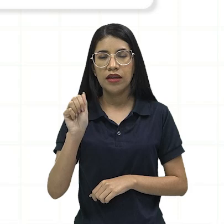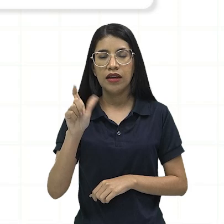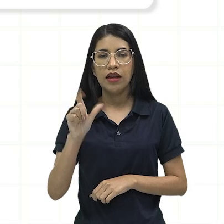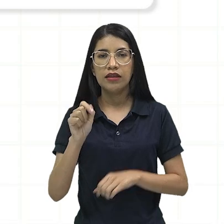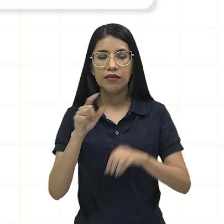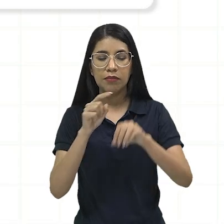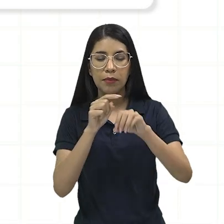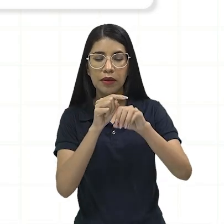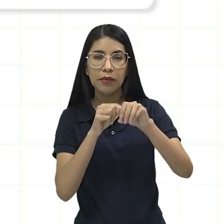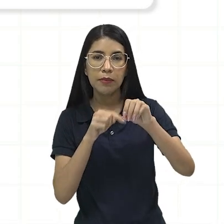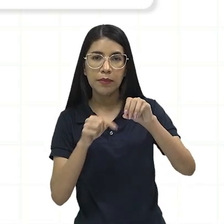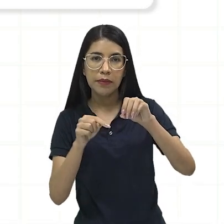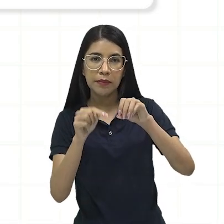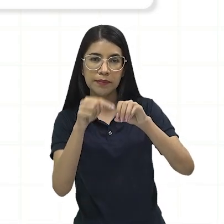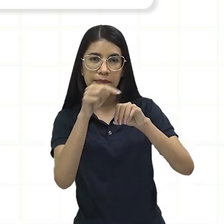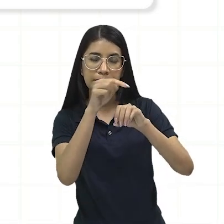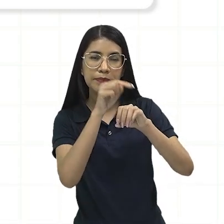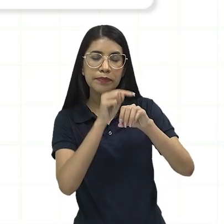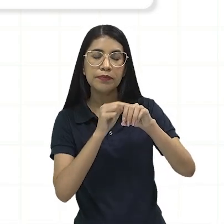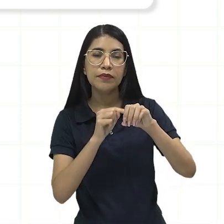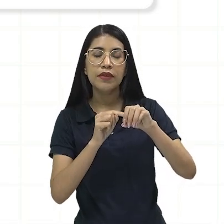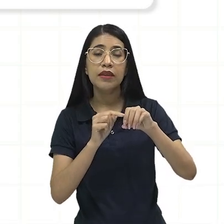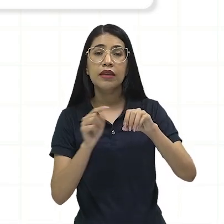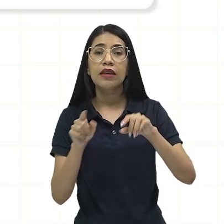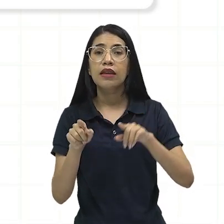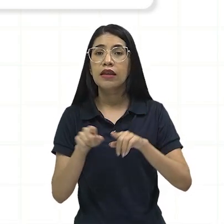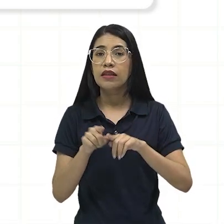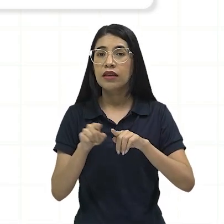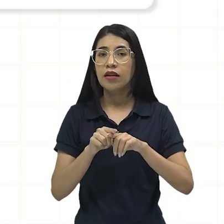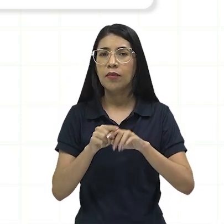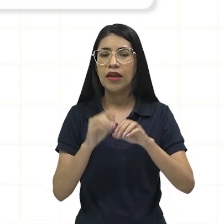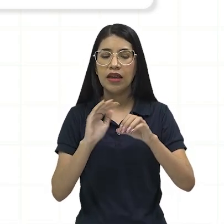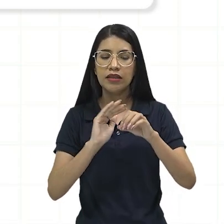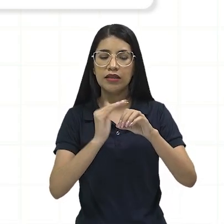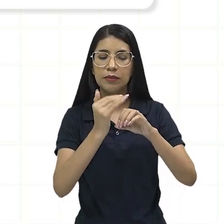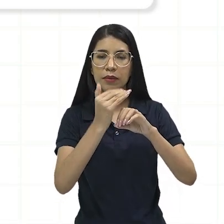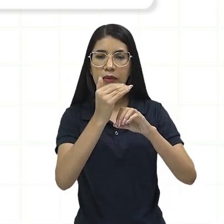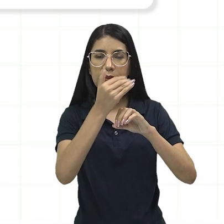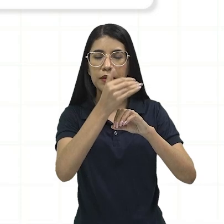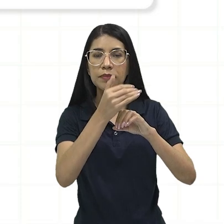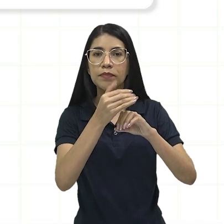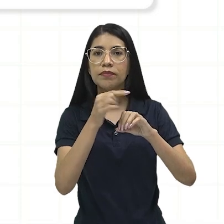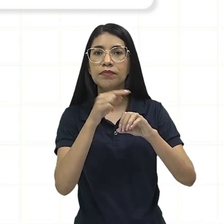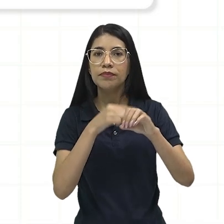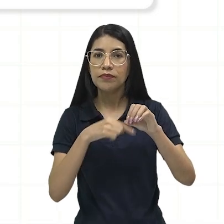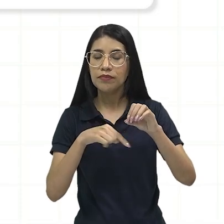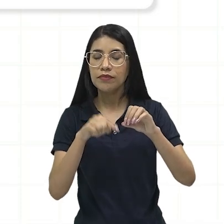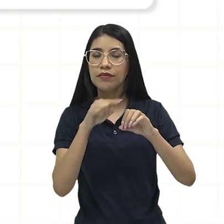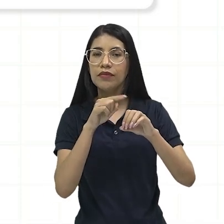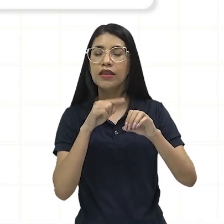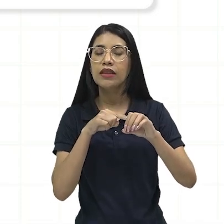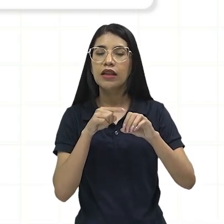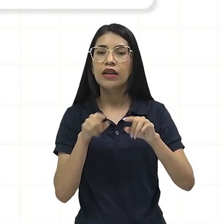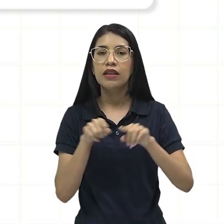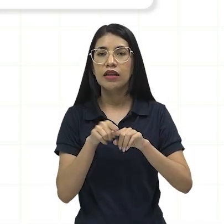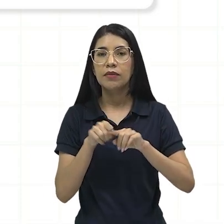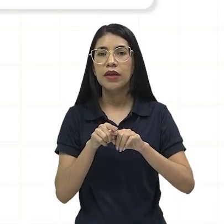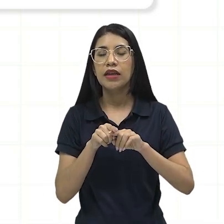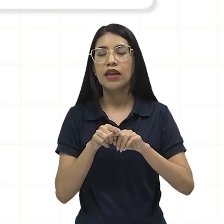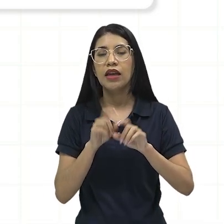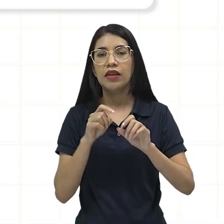esse óvulo, tá? E só para antecipar, todas essas camadas aí serão, né, exploradas